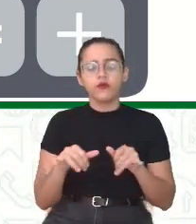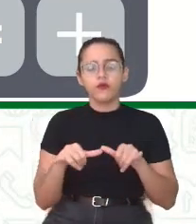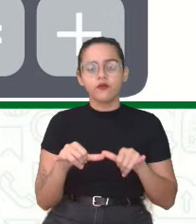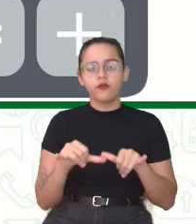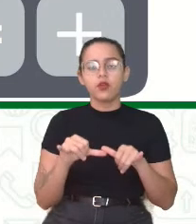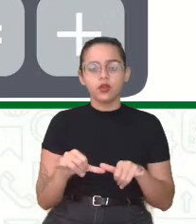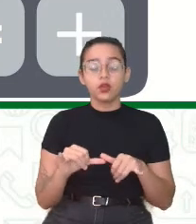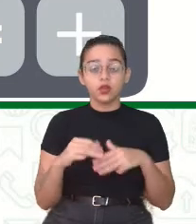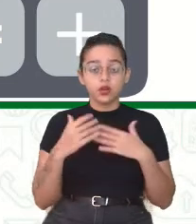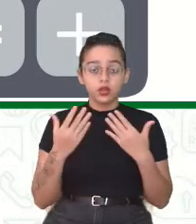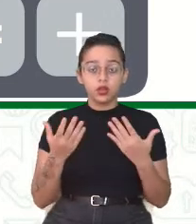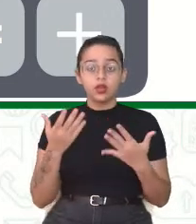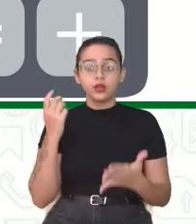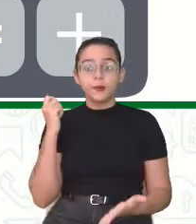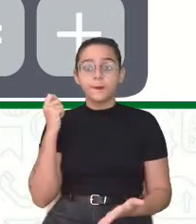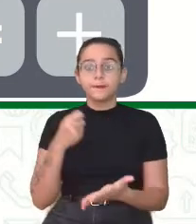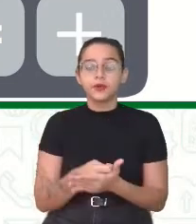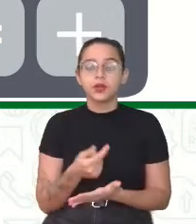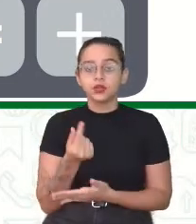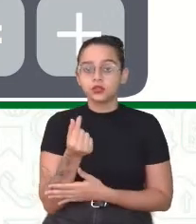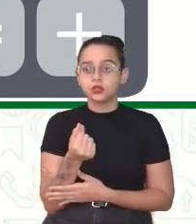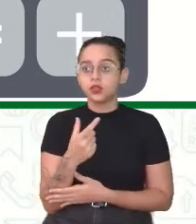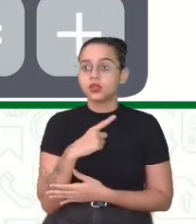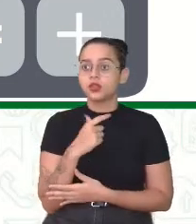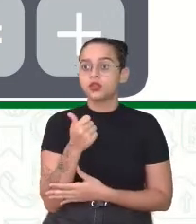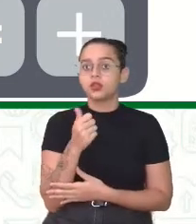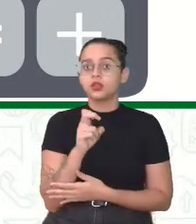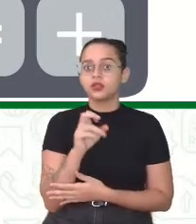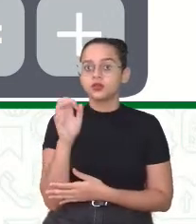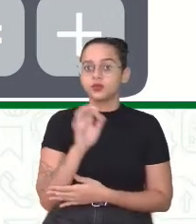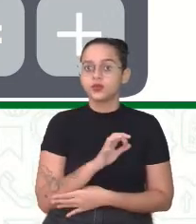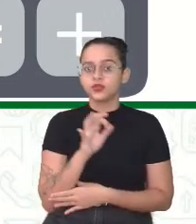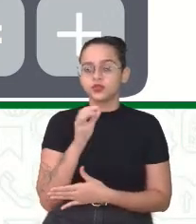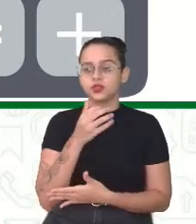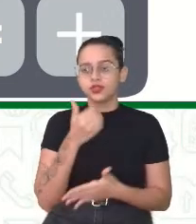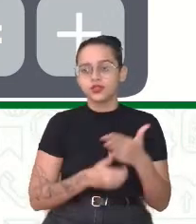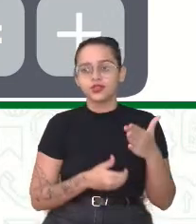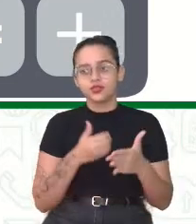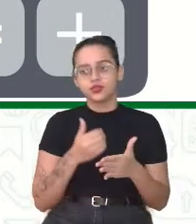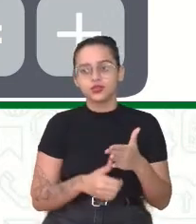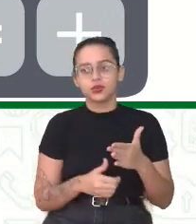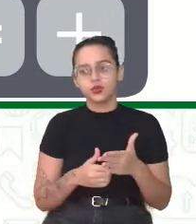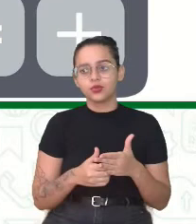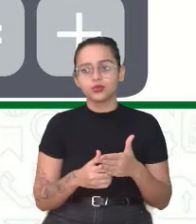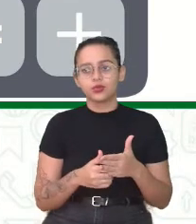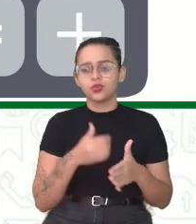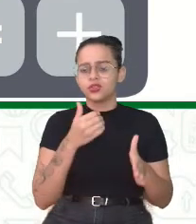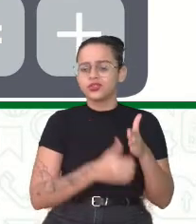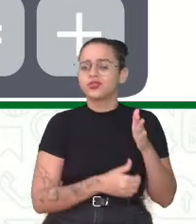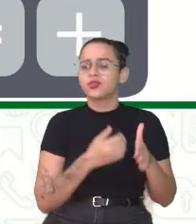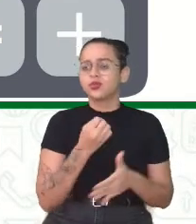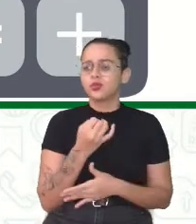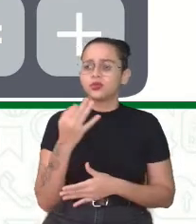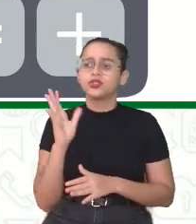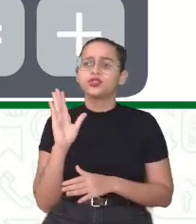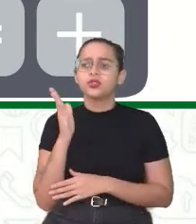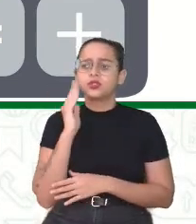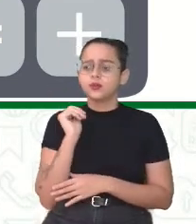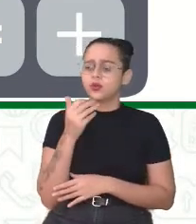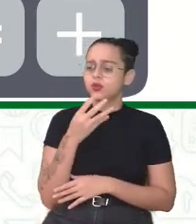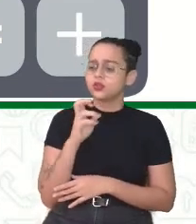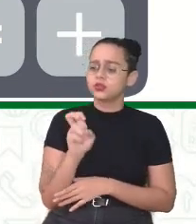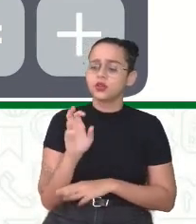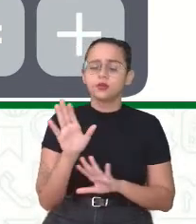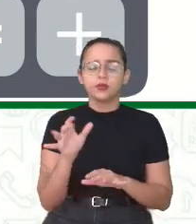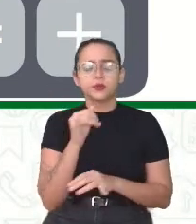tipo, e pagando em dinheiro, tu tinha 15% de desconto, né? Ou seja, esse desconto foi de quanto? A gente já sabe que é 45, mas vamos